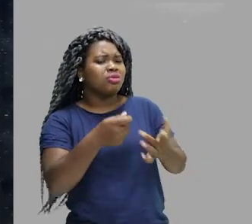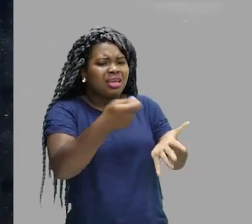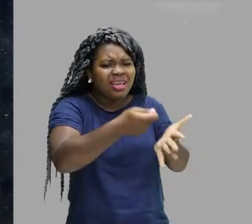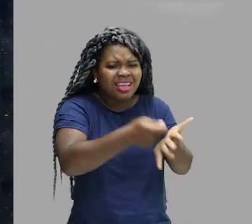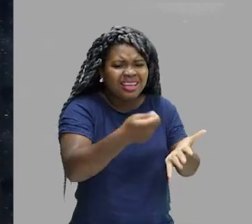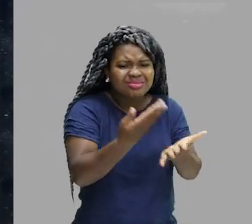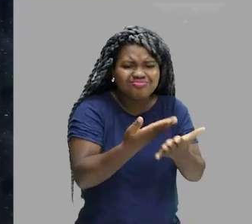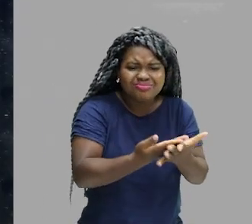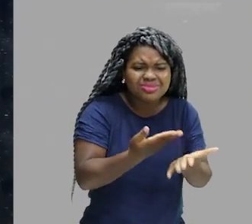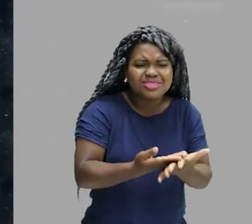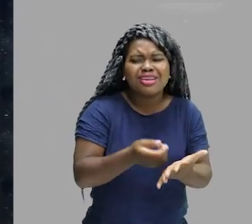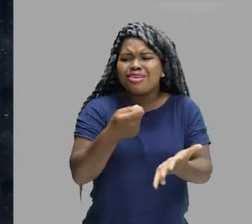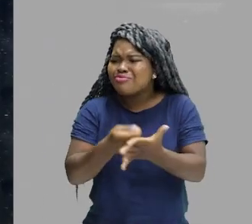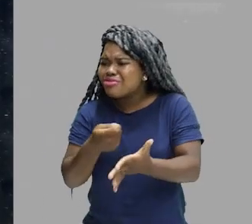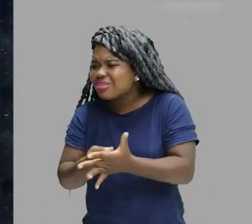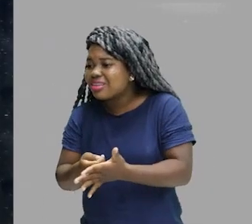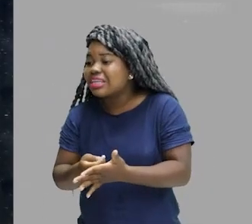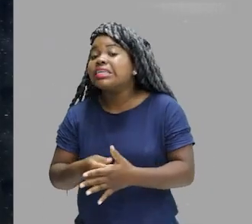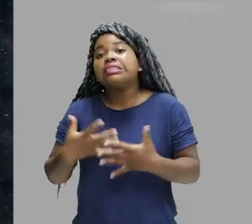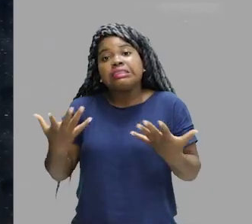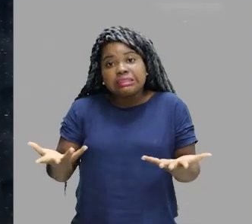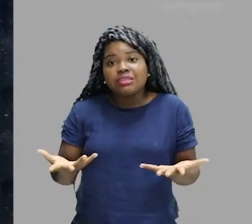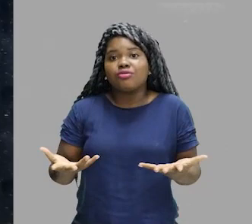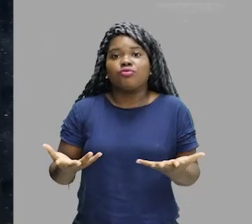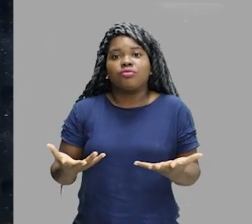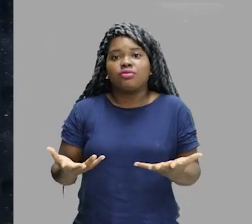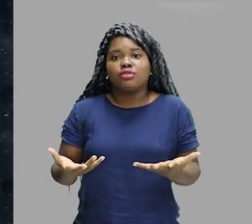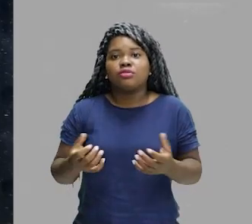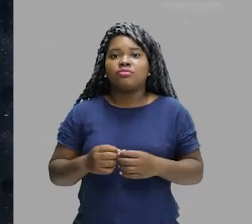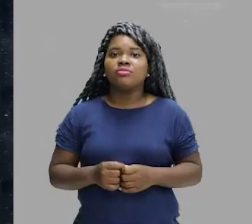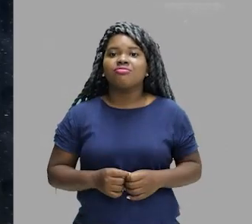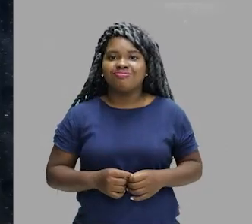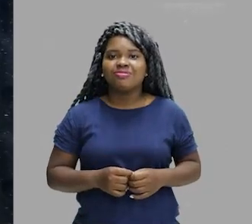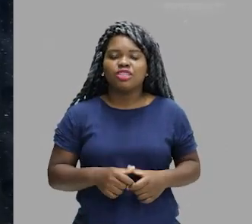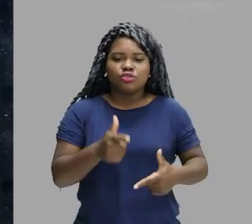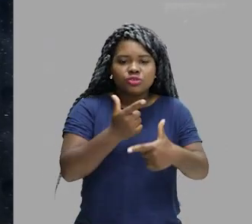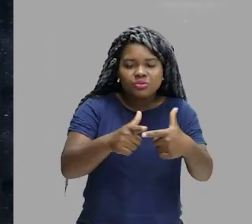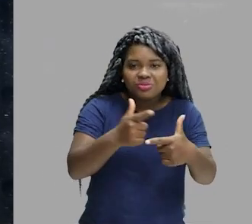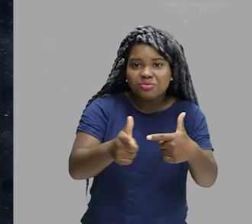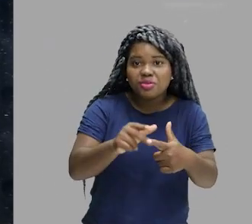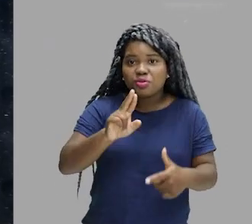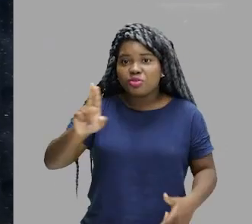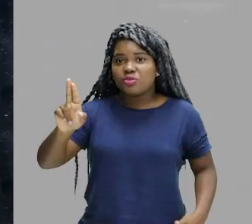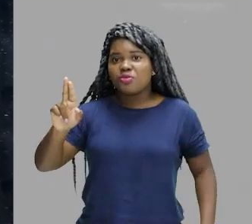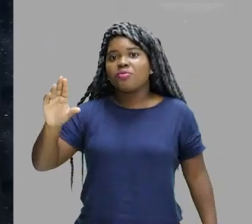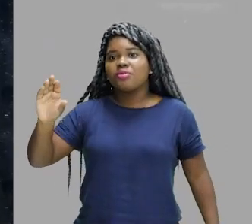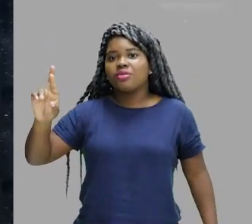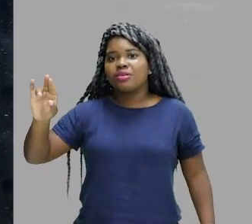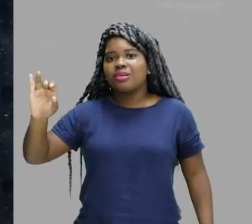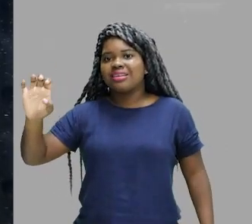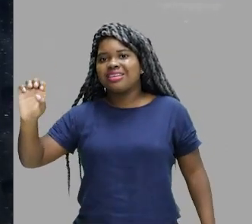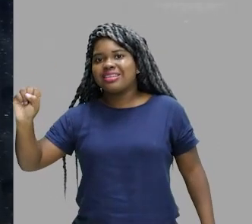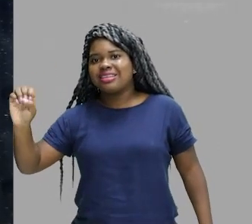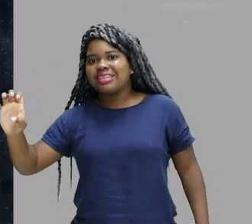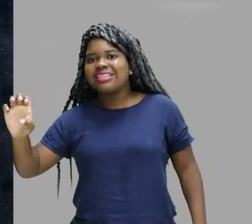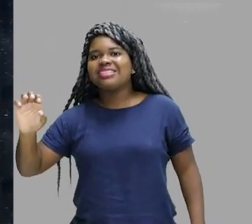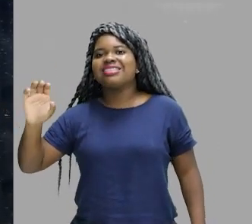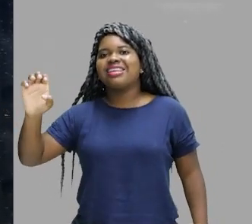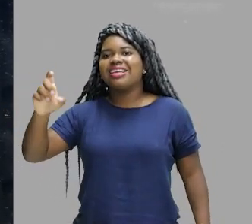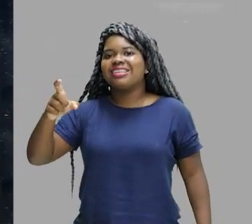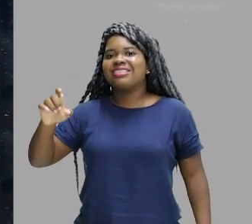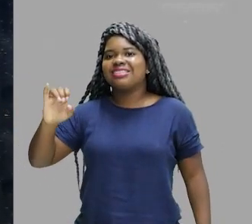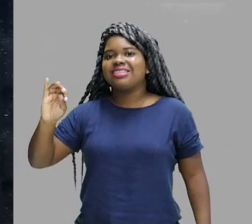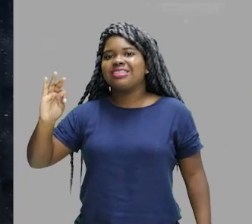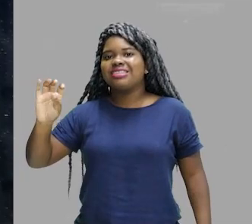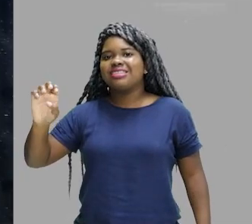de vocês nesse momento chama-se crise existencial. Adolescente tem muito. Né? Por que, que cobram tanto de vocês? Por que, que não tratam vocês como adultos?